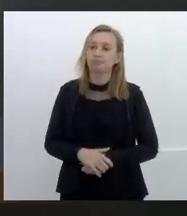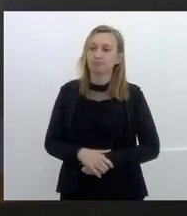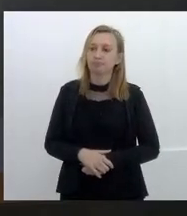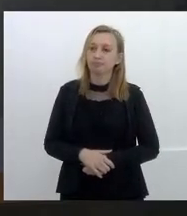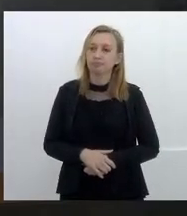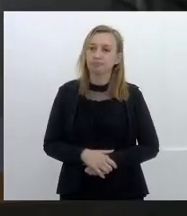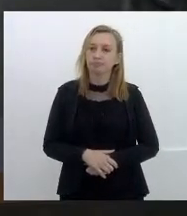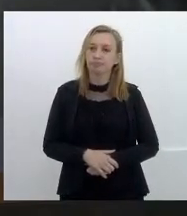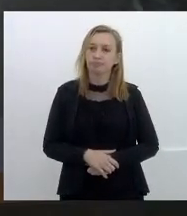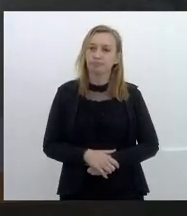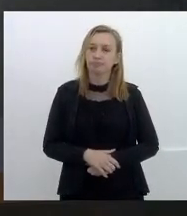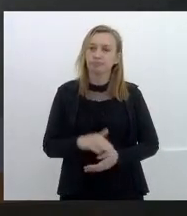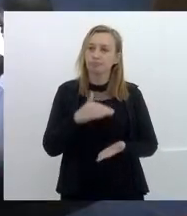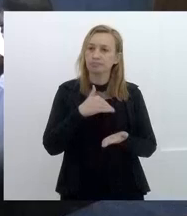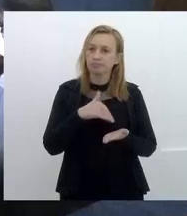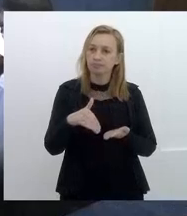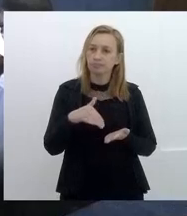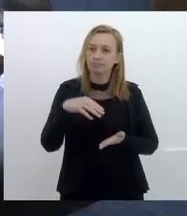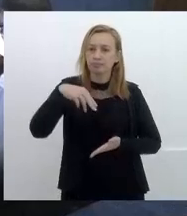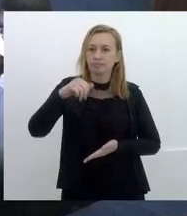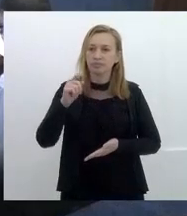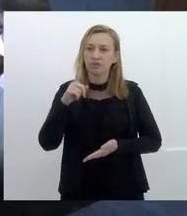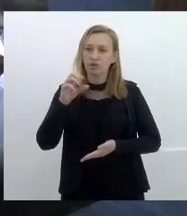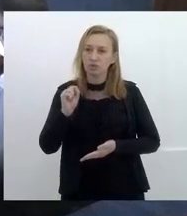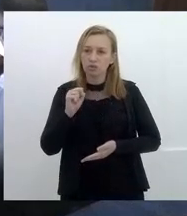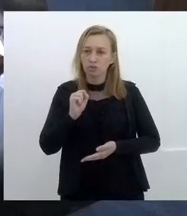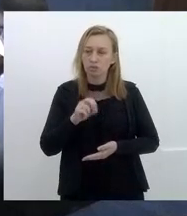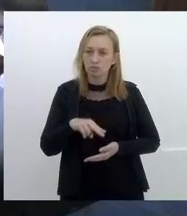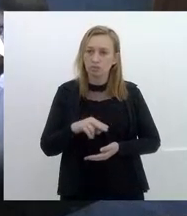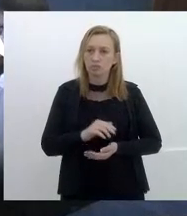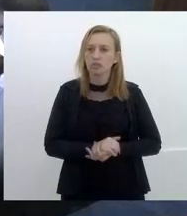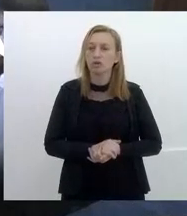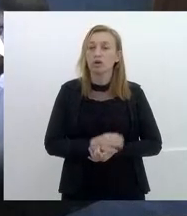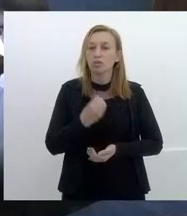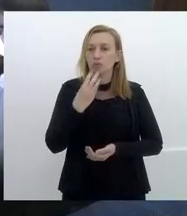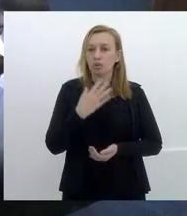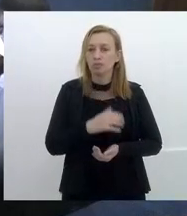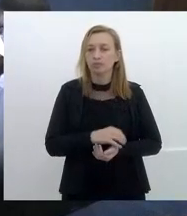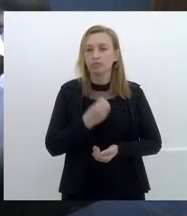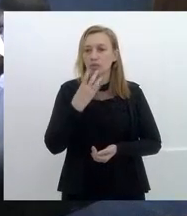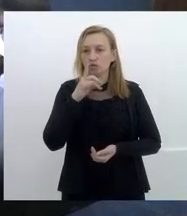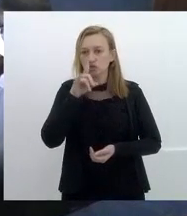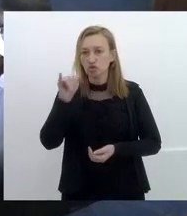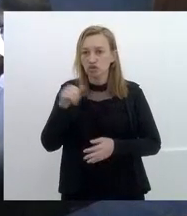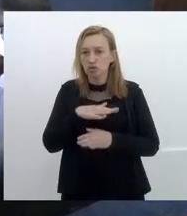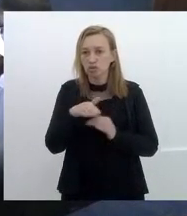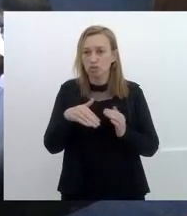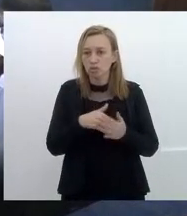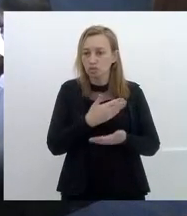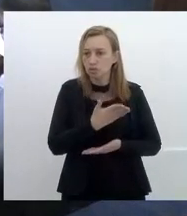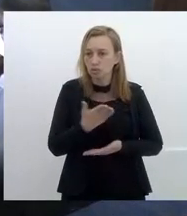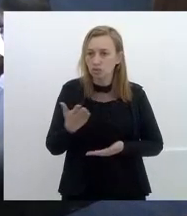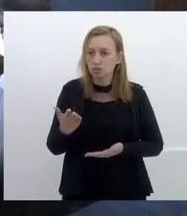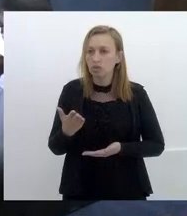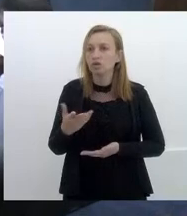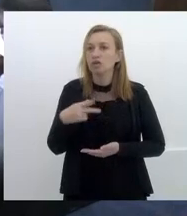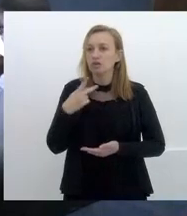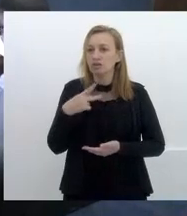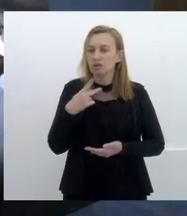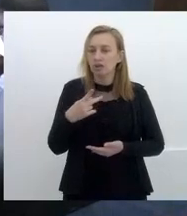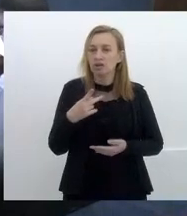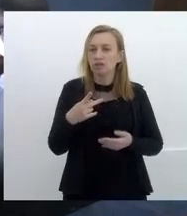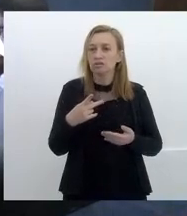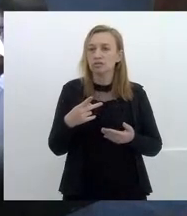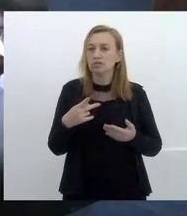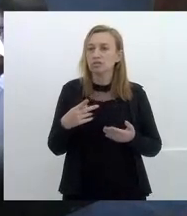fazer perguntando o secretário Nelson Tá bom Bom dia a todas e todos e cumprimentando a